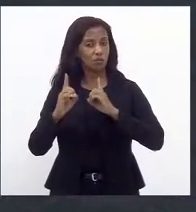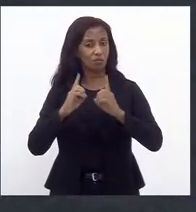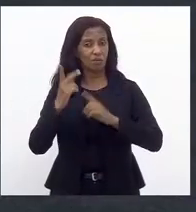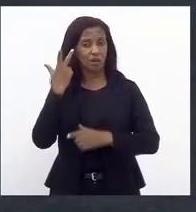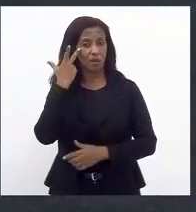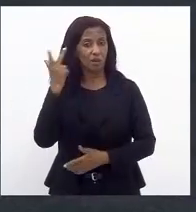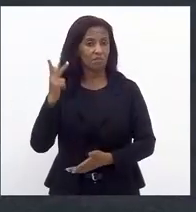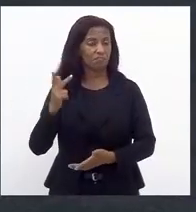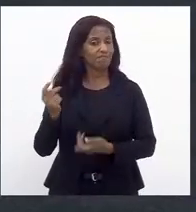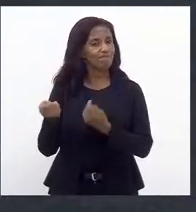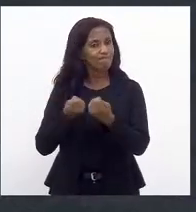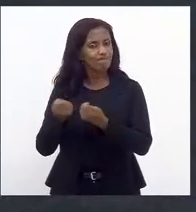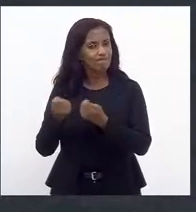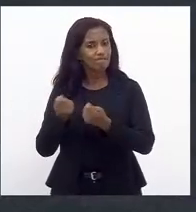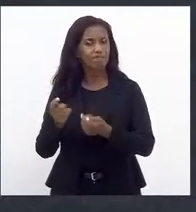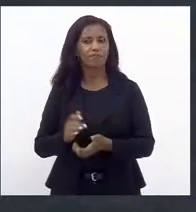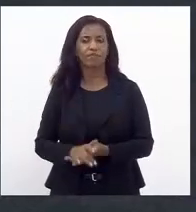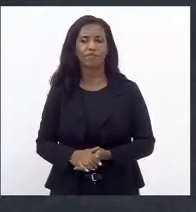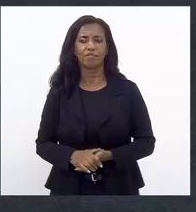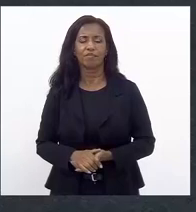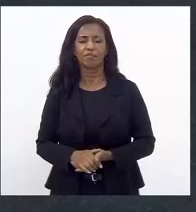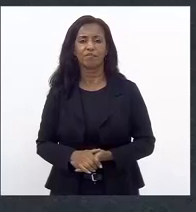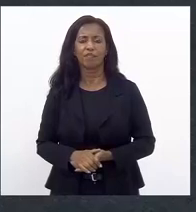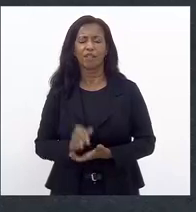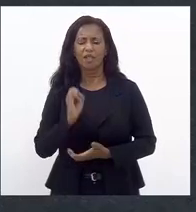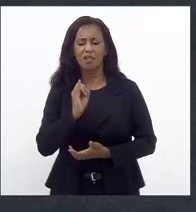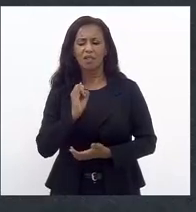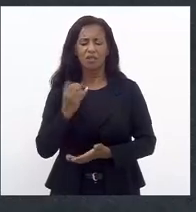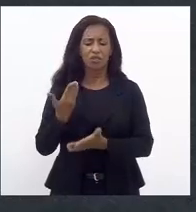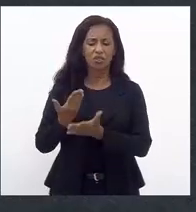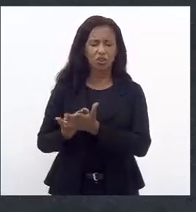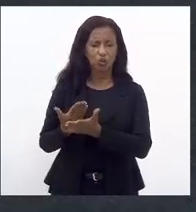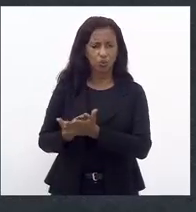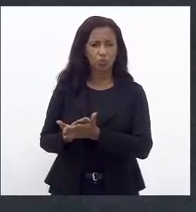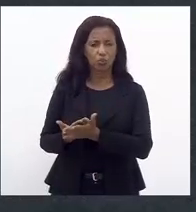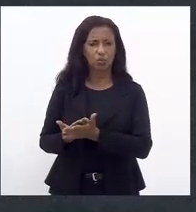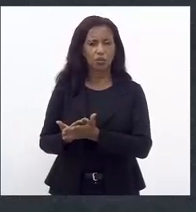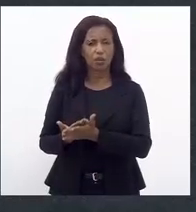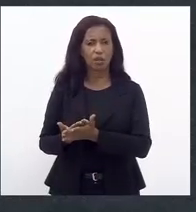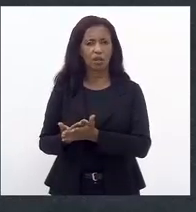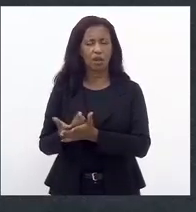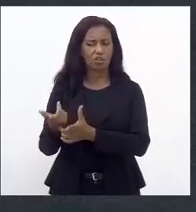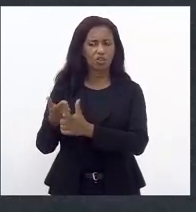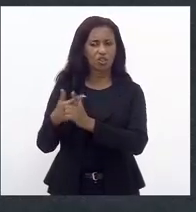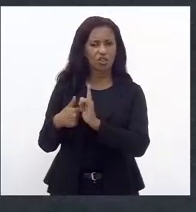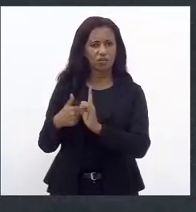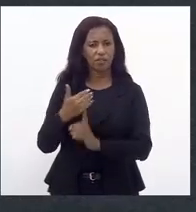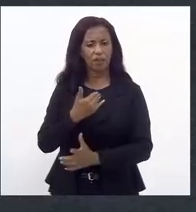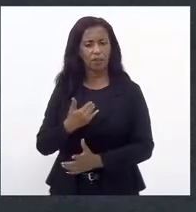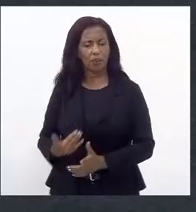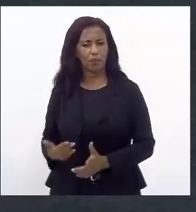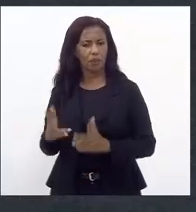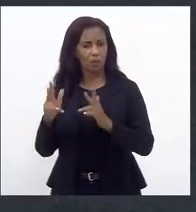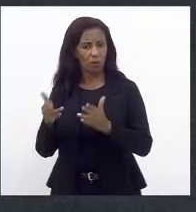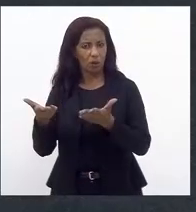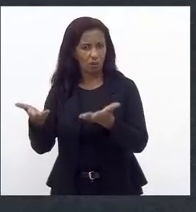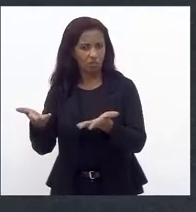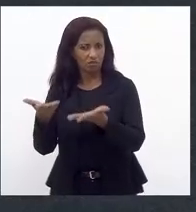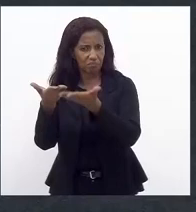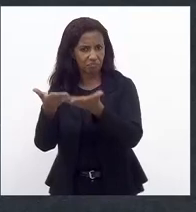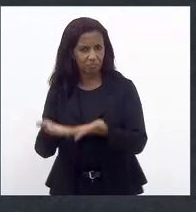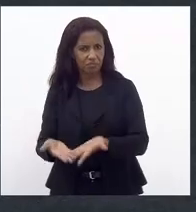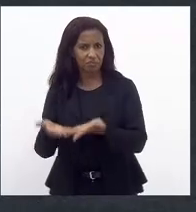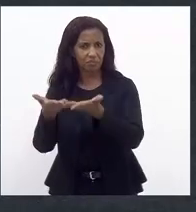de natureza realmente econômica e esse a gente estuda realmente a questão da dívida pública como vossa excelência muito bem